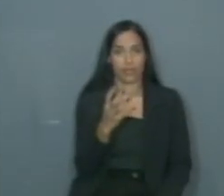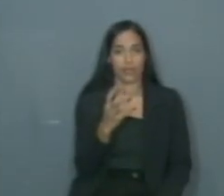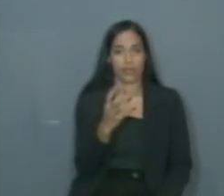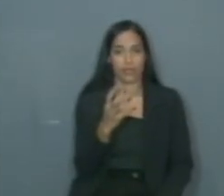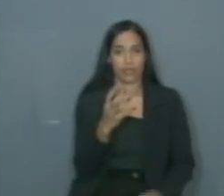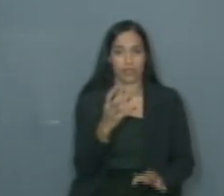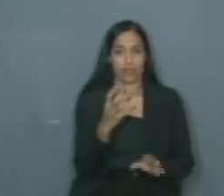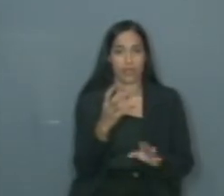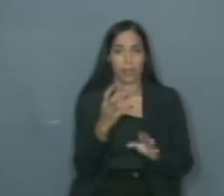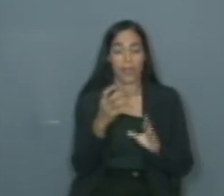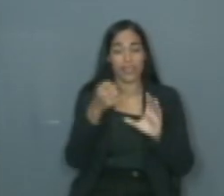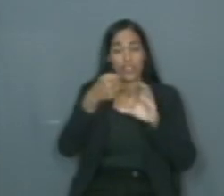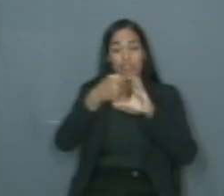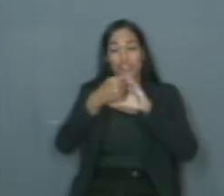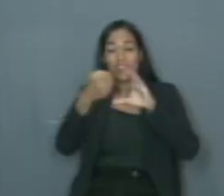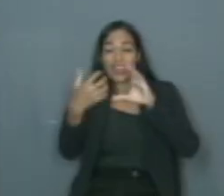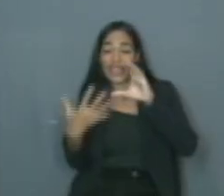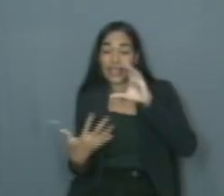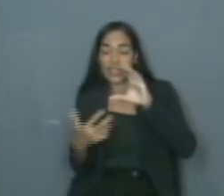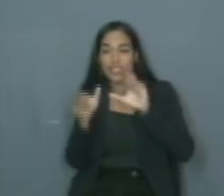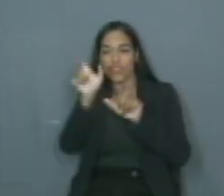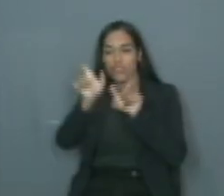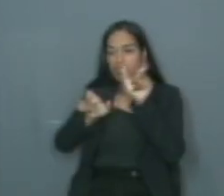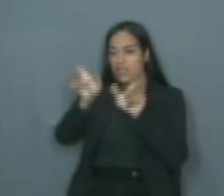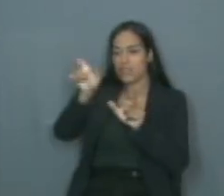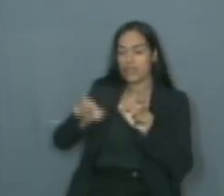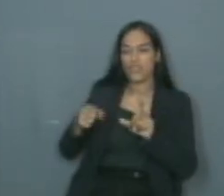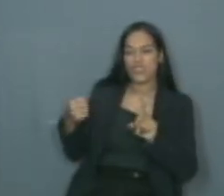as características dos nossos agressores.